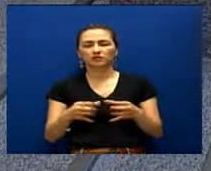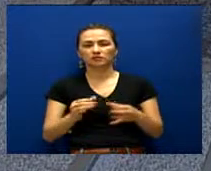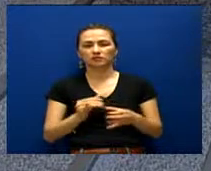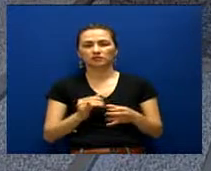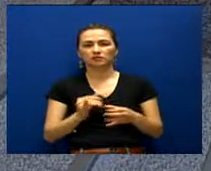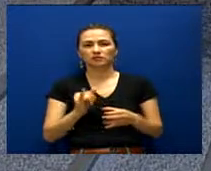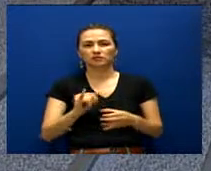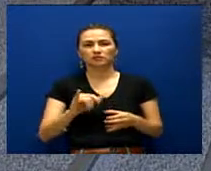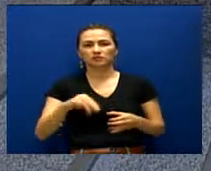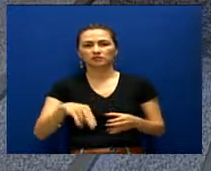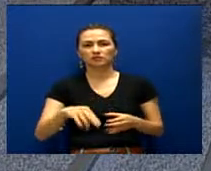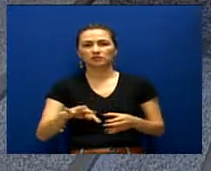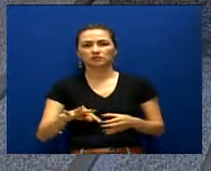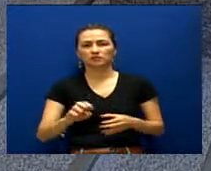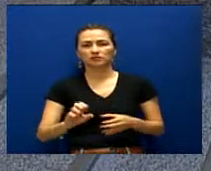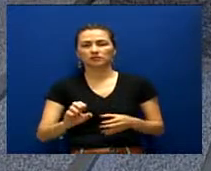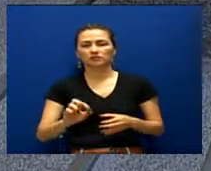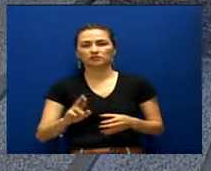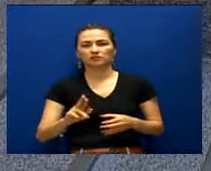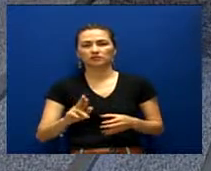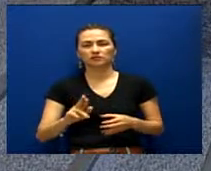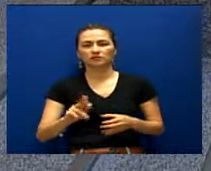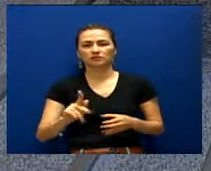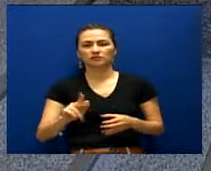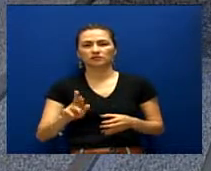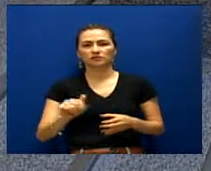Márcia? Também